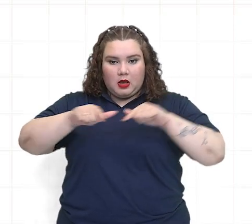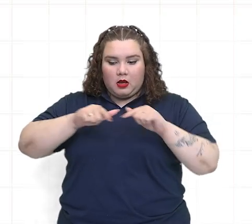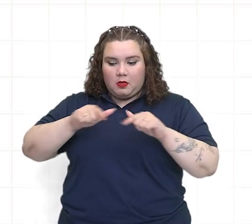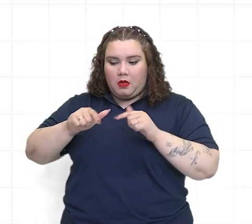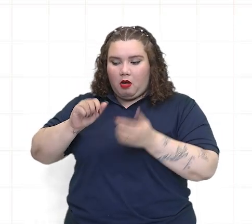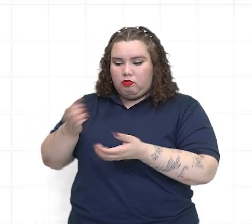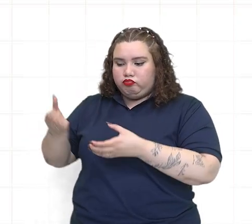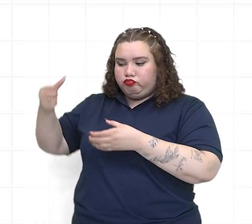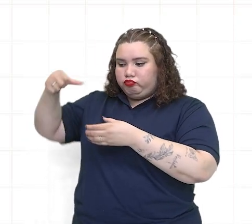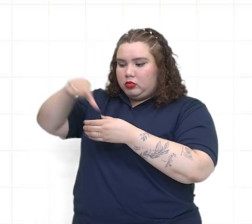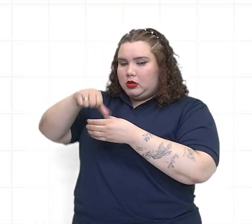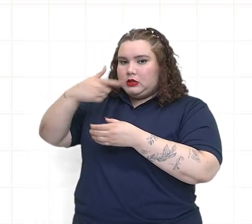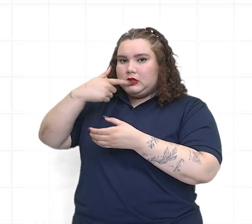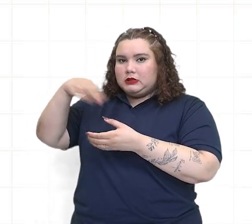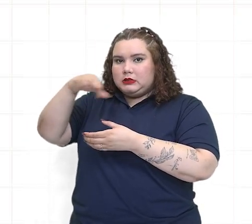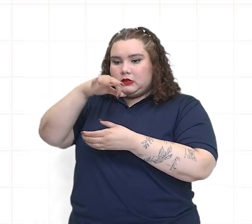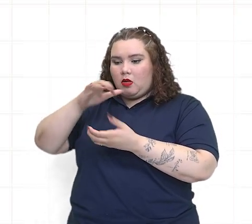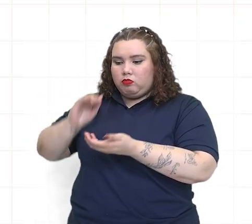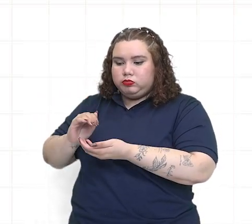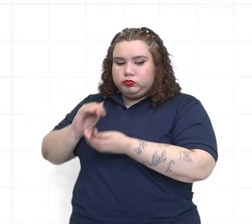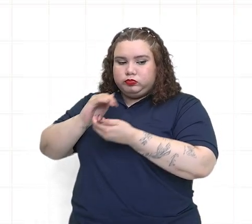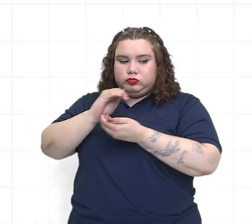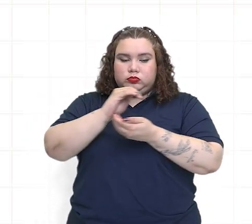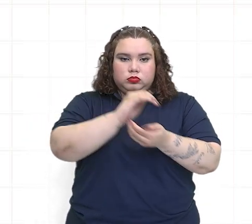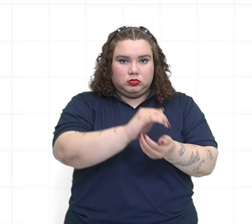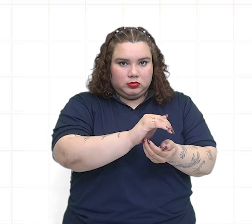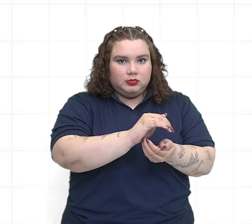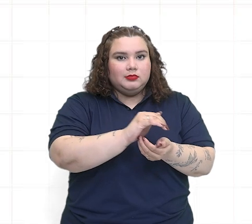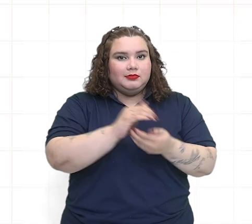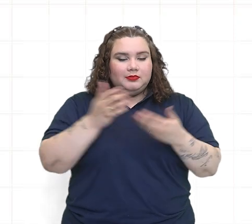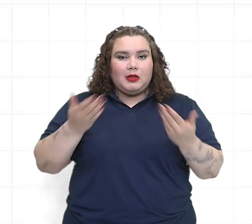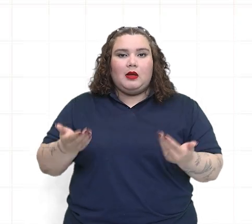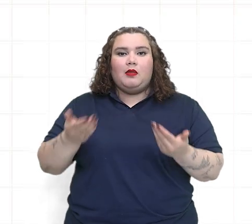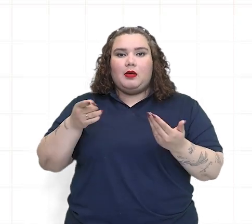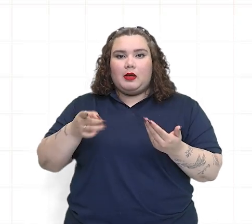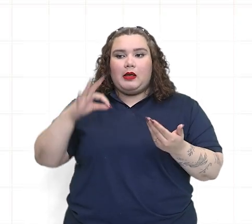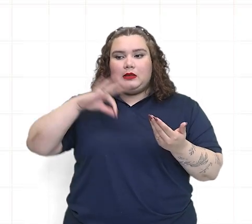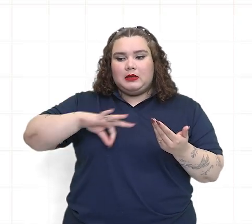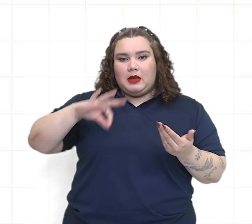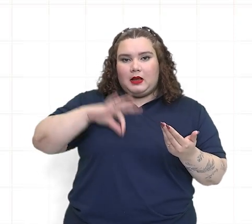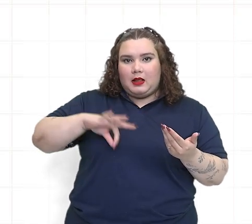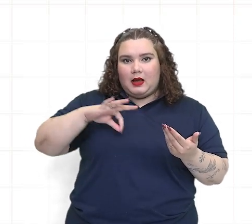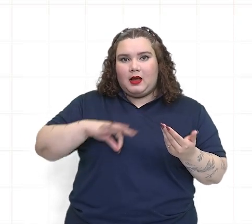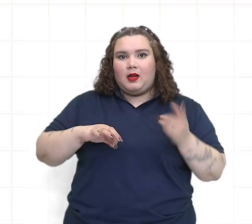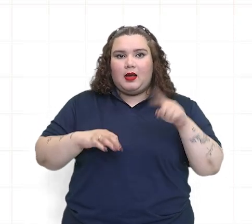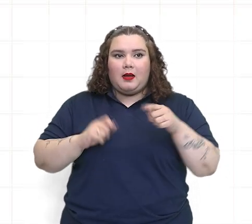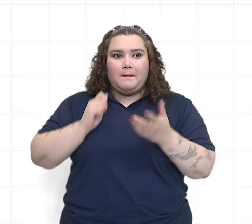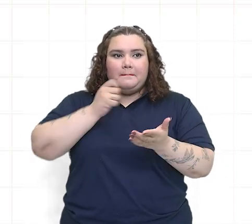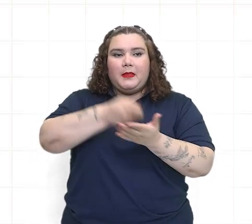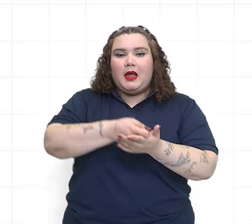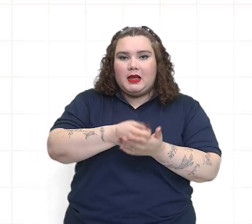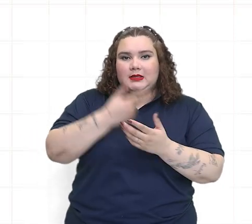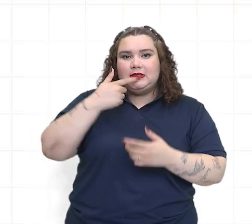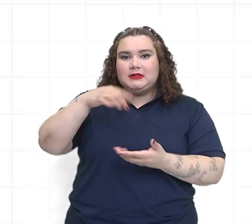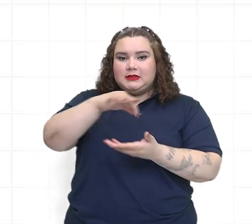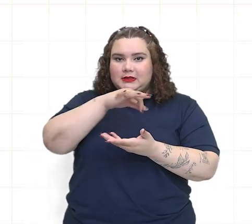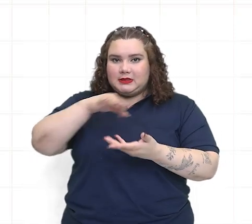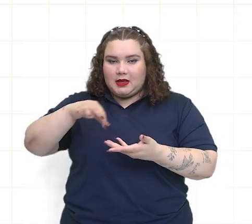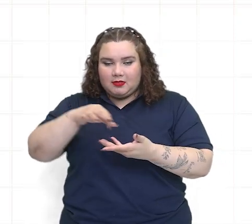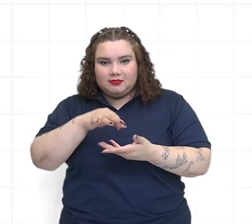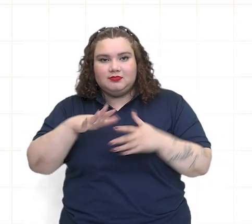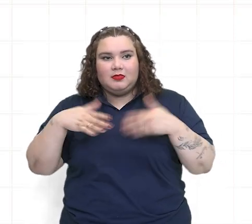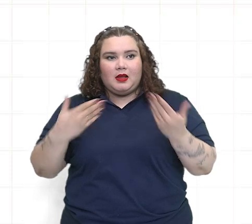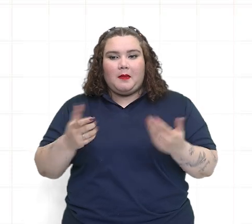para essa parte, então, de Roma, tá? Então, os trabalhadores, eles recebiam o sal como pagamento, era como se fosse o nosso